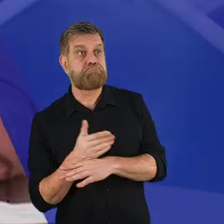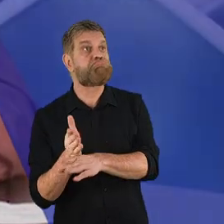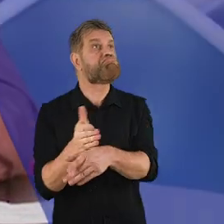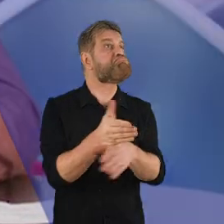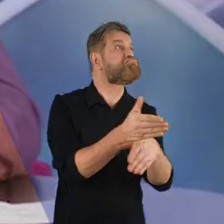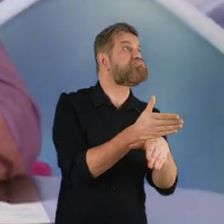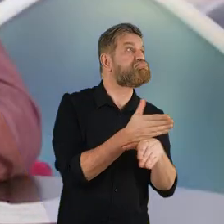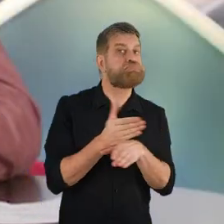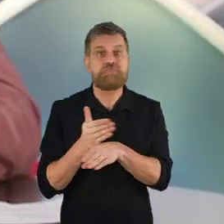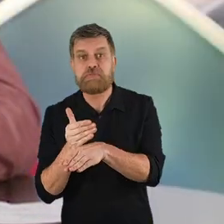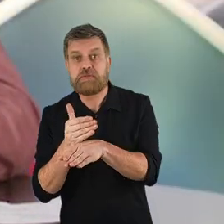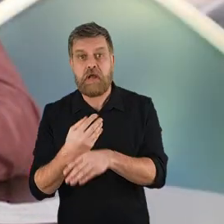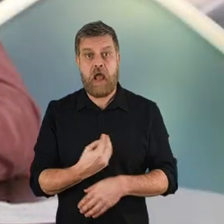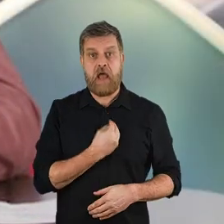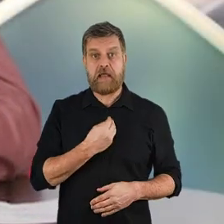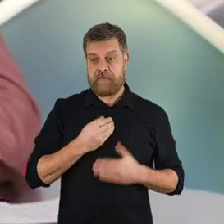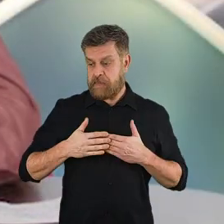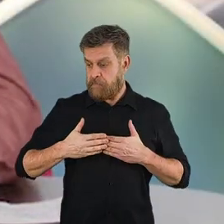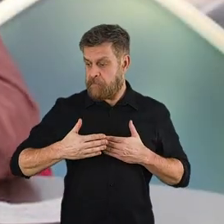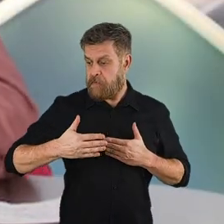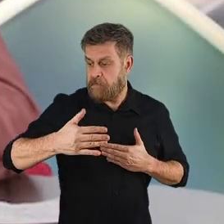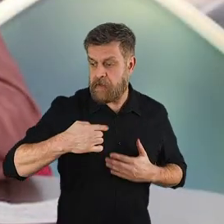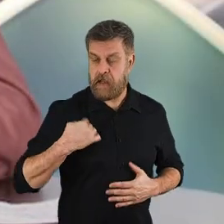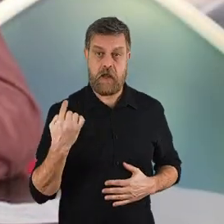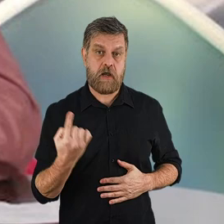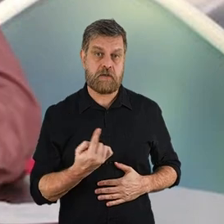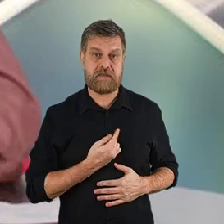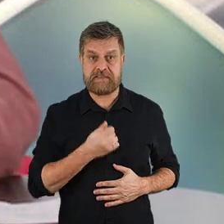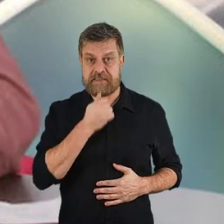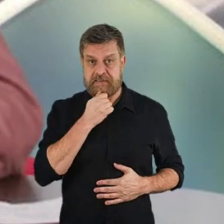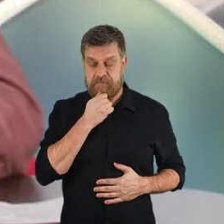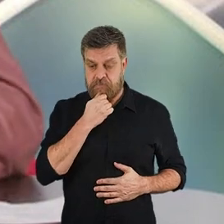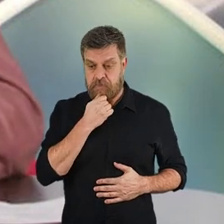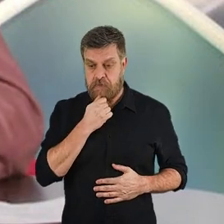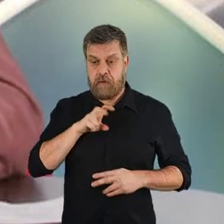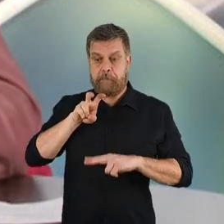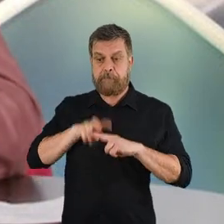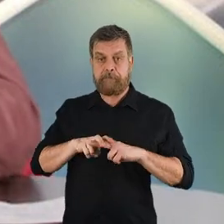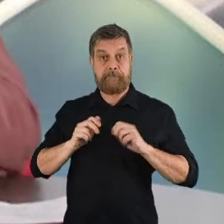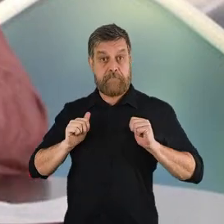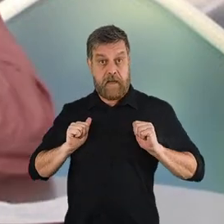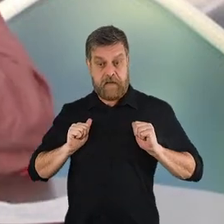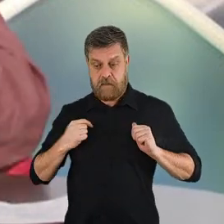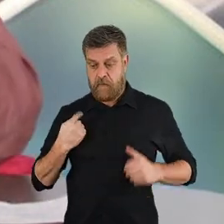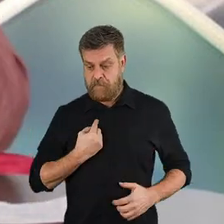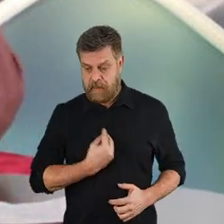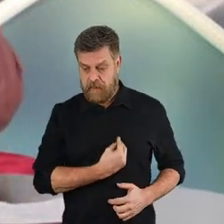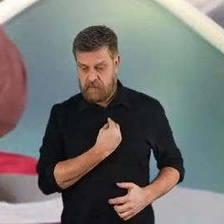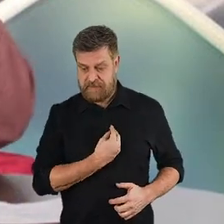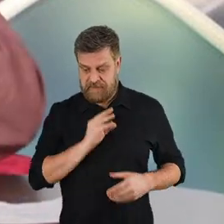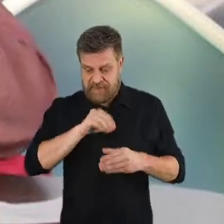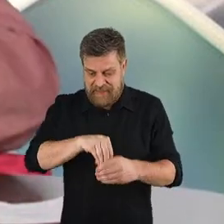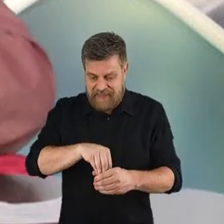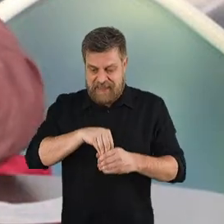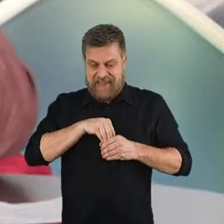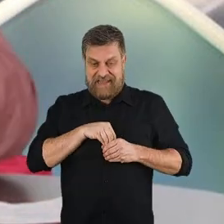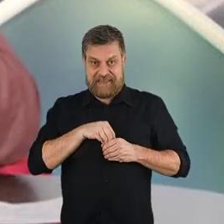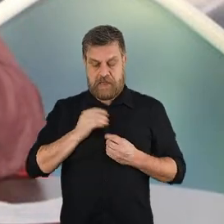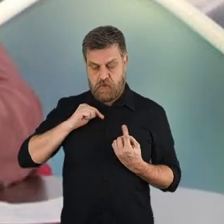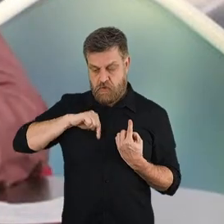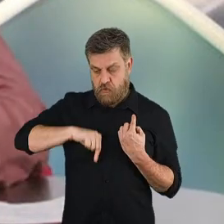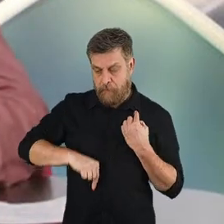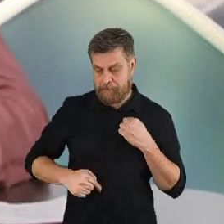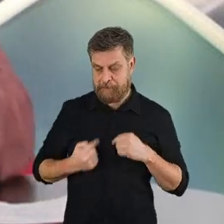fora? É? Nós podemos estar fisicamente parados, mas na verdade a nossa vida interna, o nosso